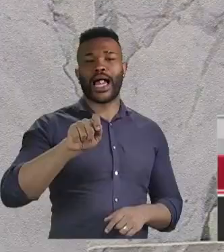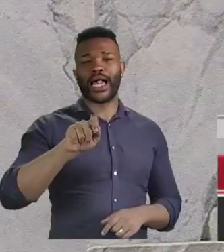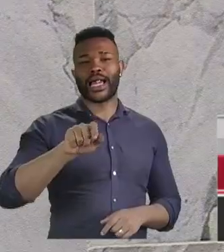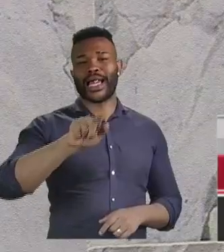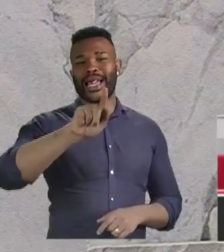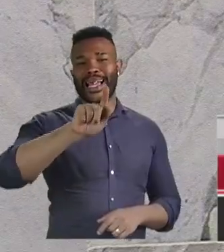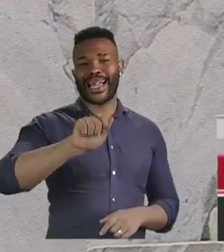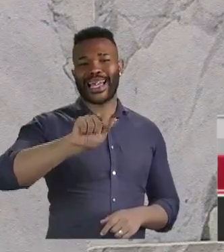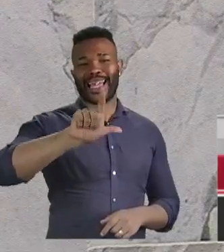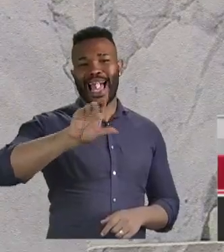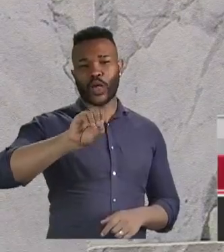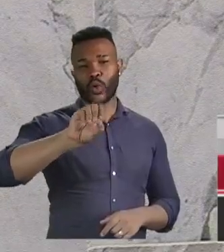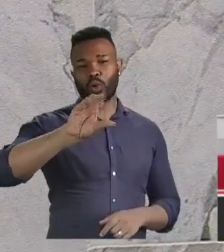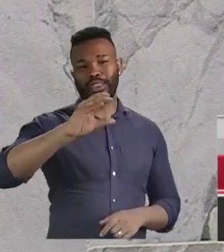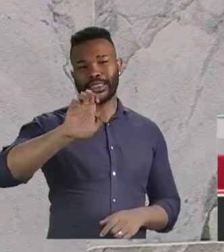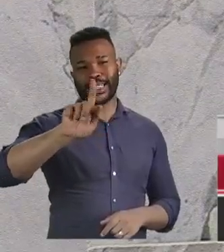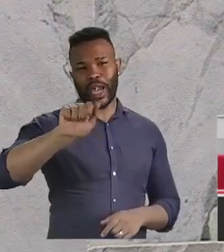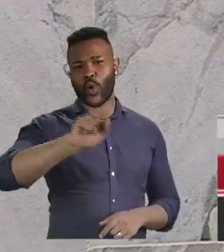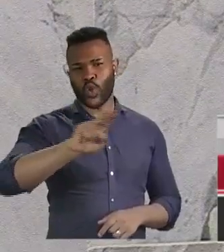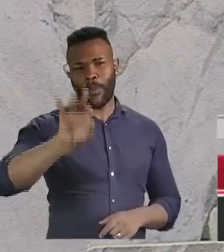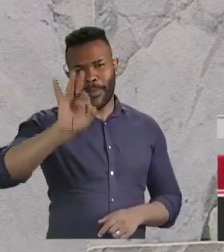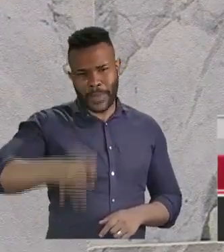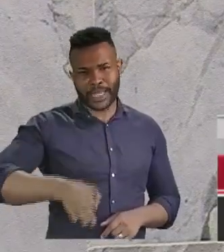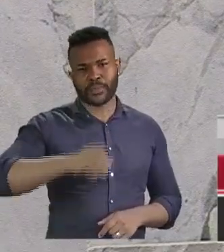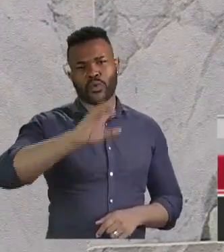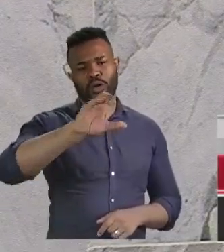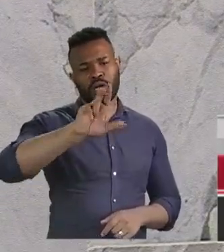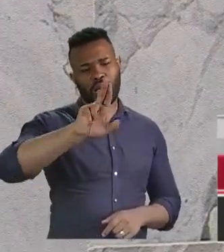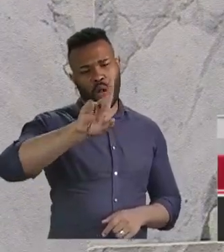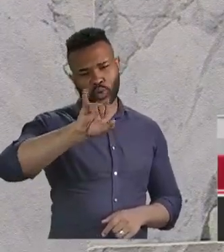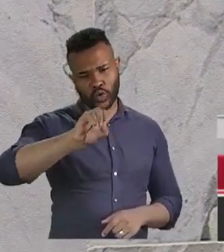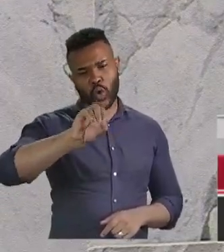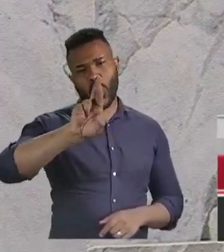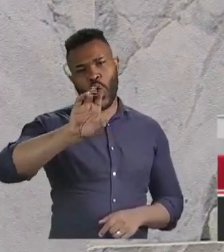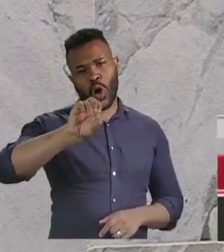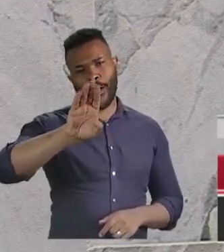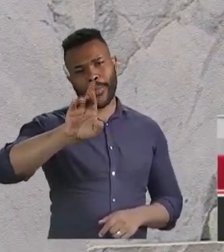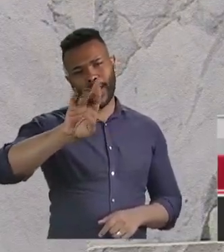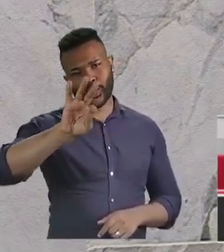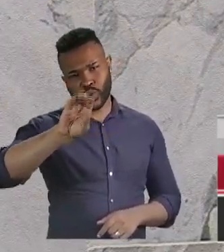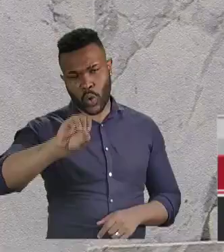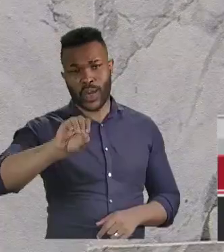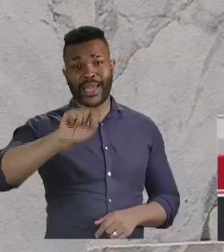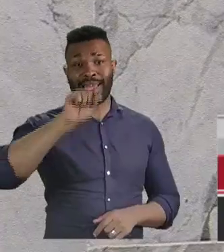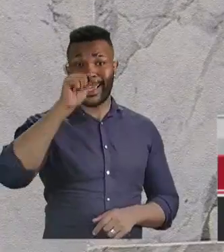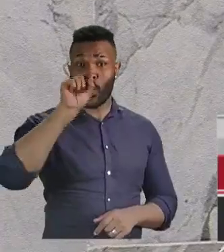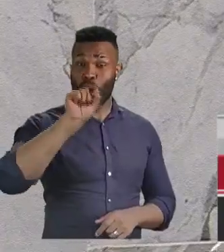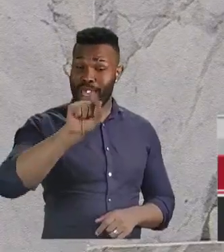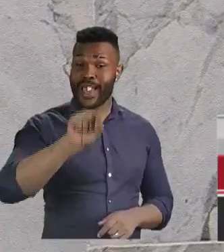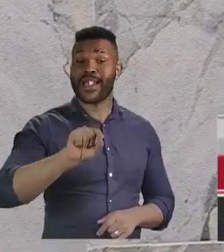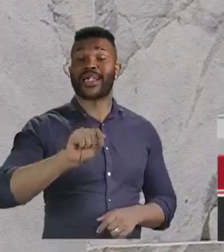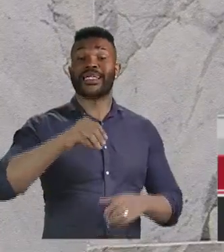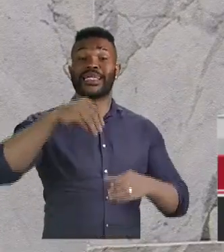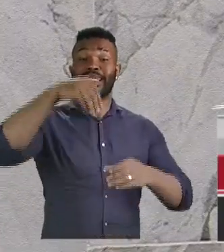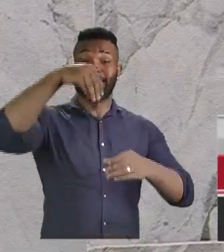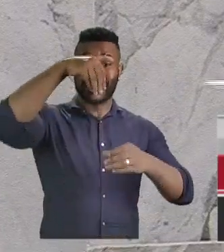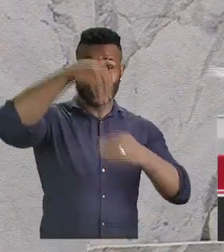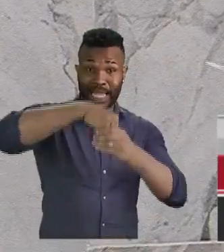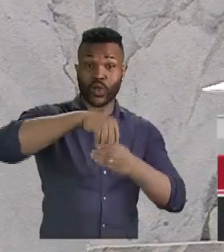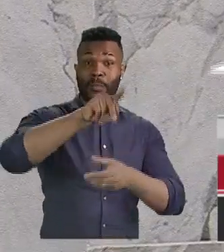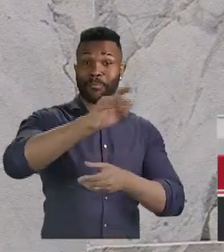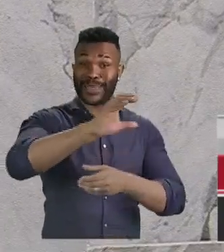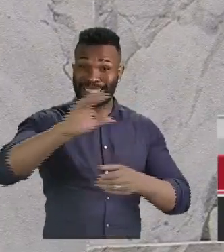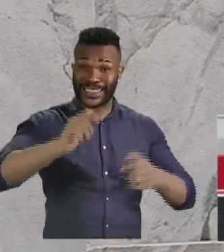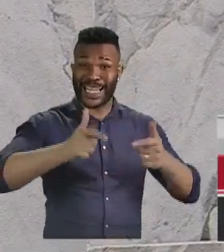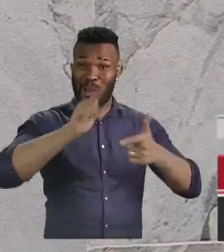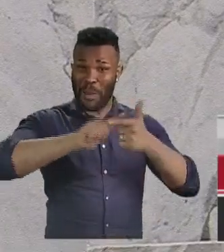de nome Cláudio Roberto Ferreira, e ele é mais uma vítima da guerra interna que está acontecendo dentro do primeiro comando da